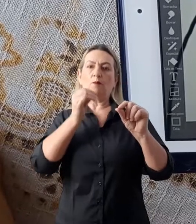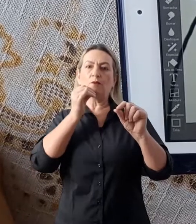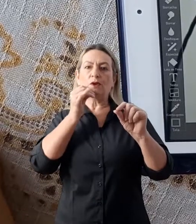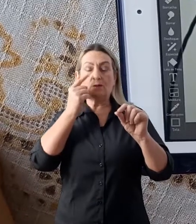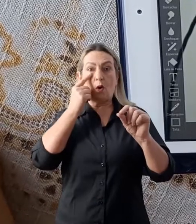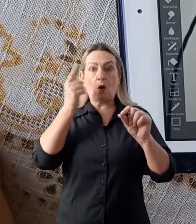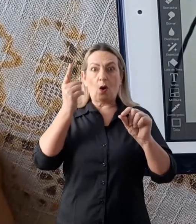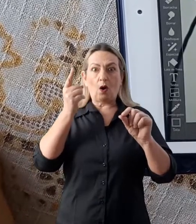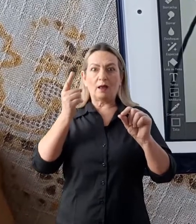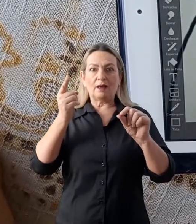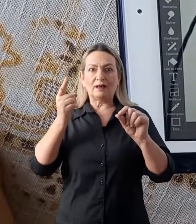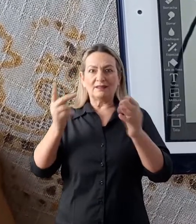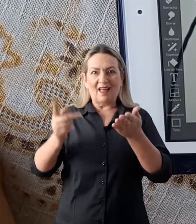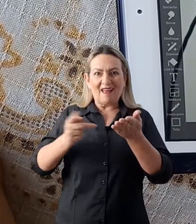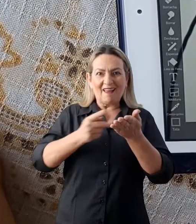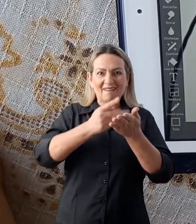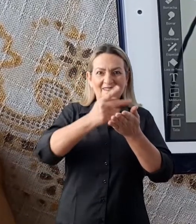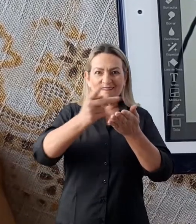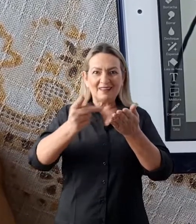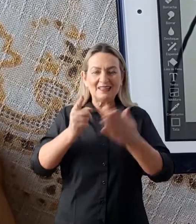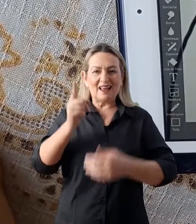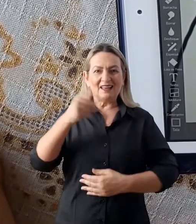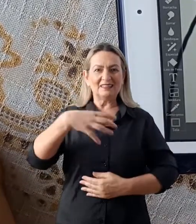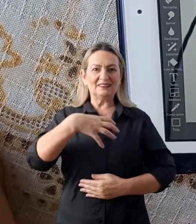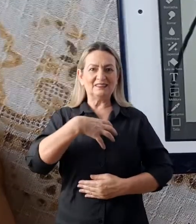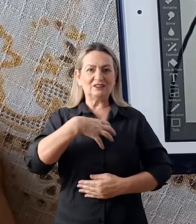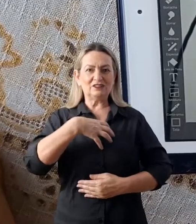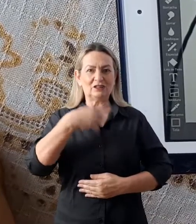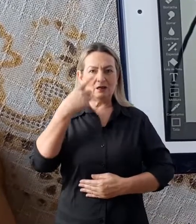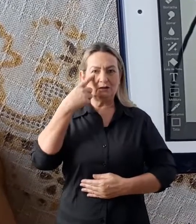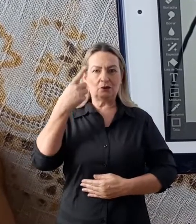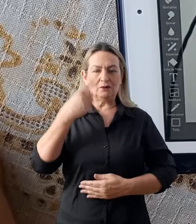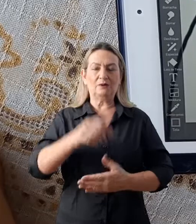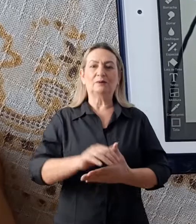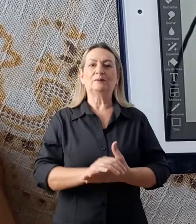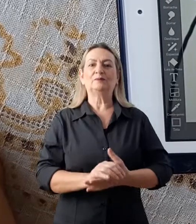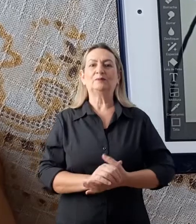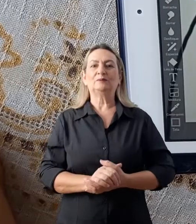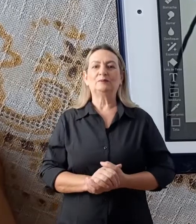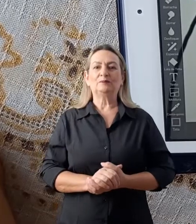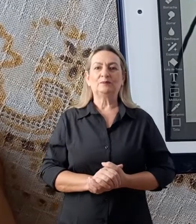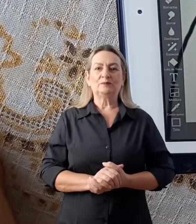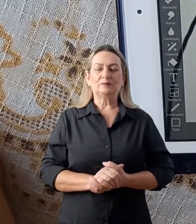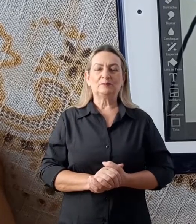essa aqui,